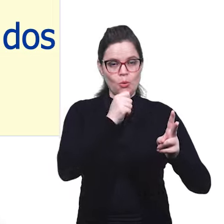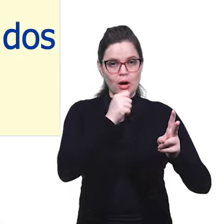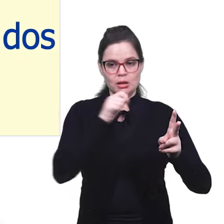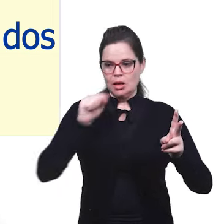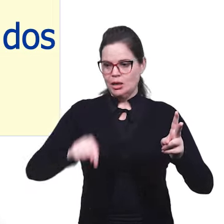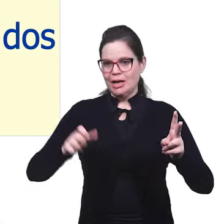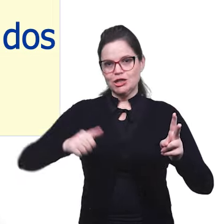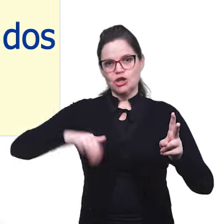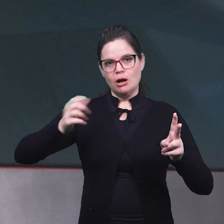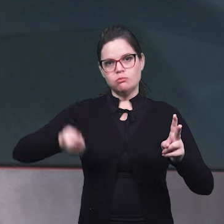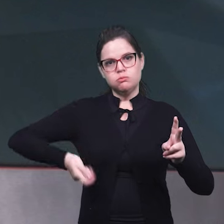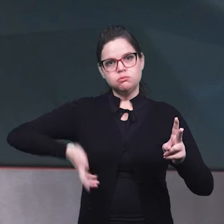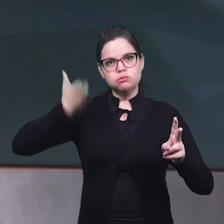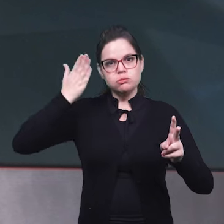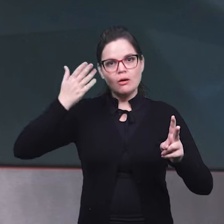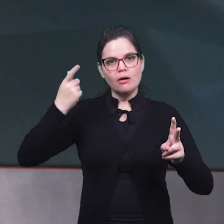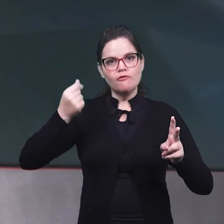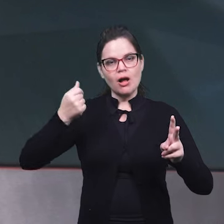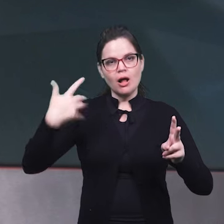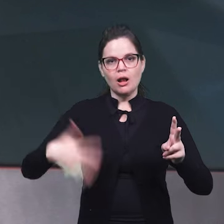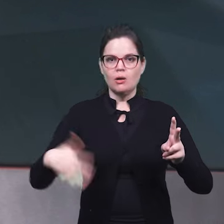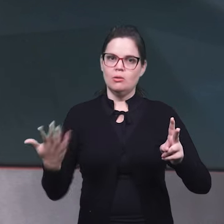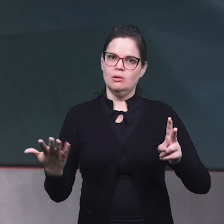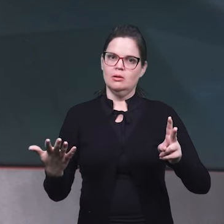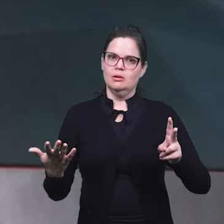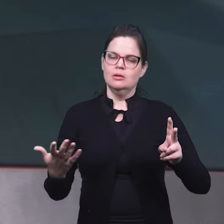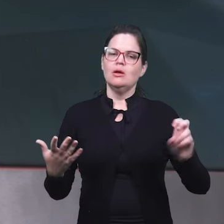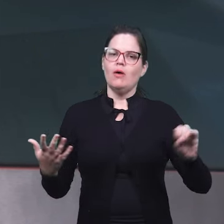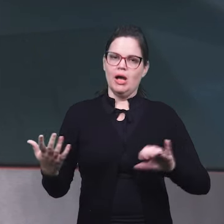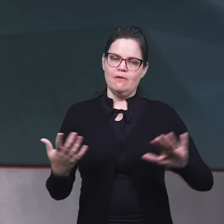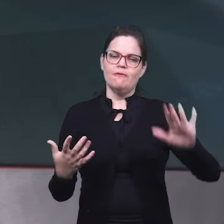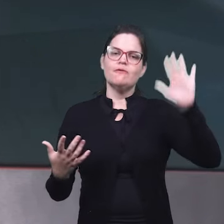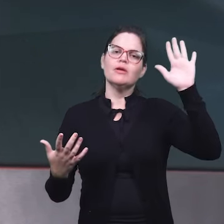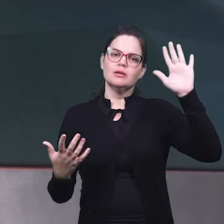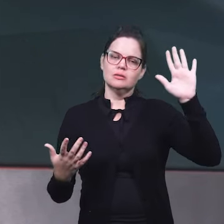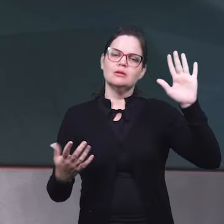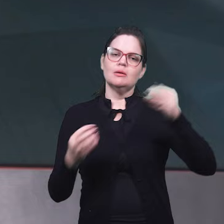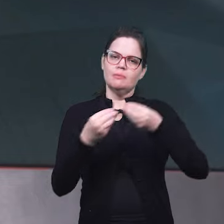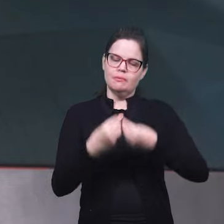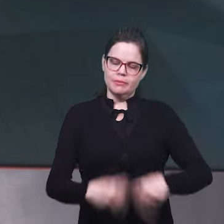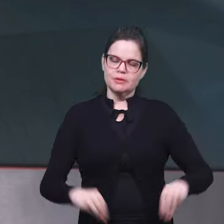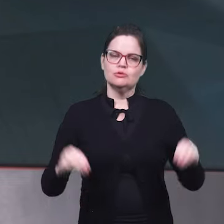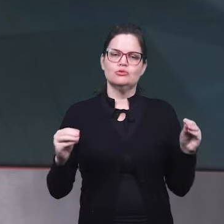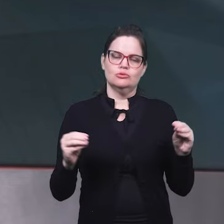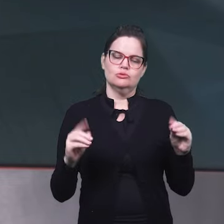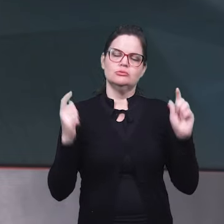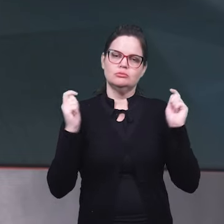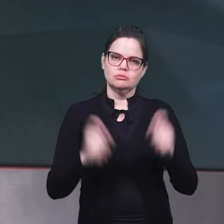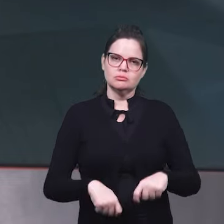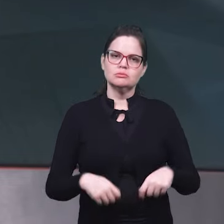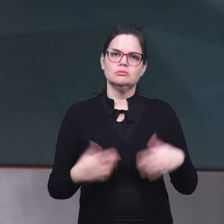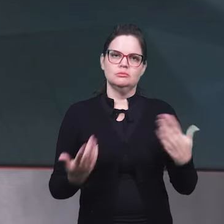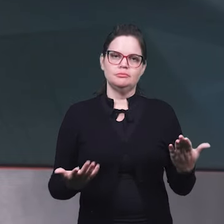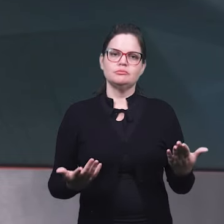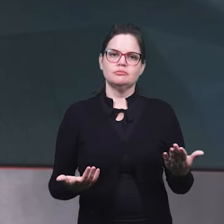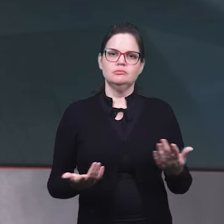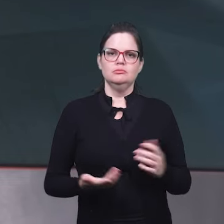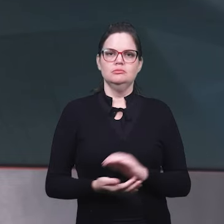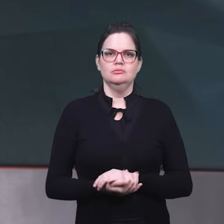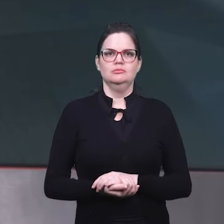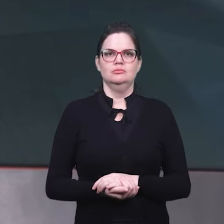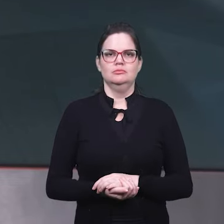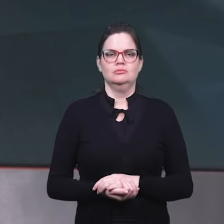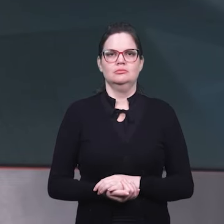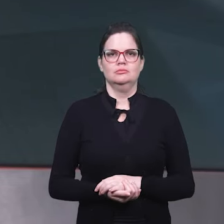aí você tem a capacidade de compra reduzida. Então a inflação leva a muitas